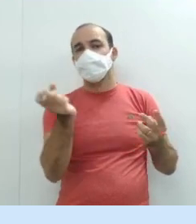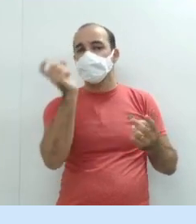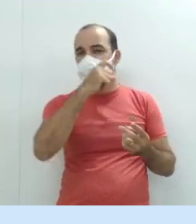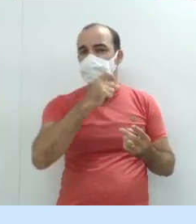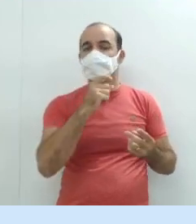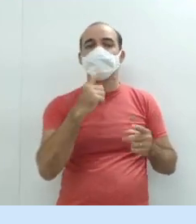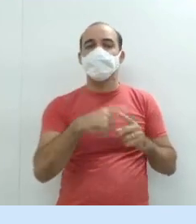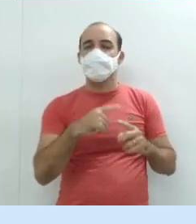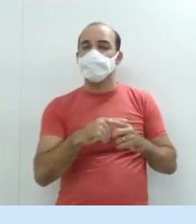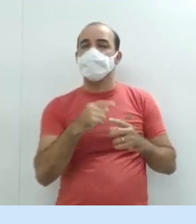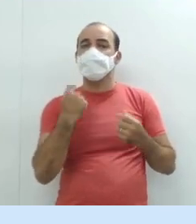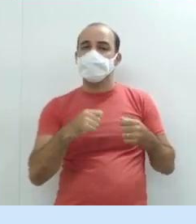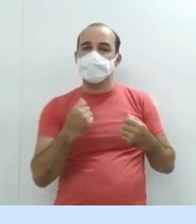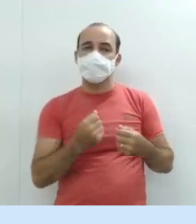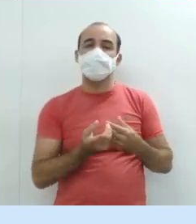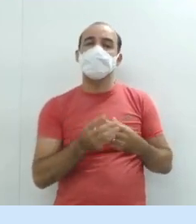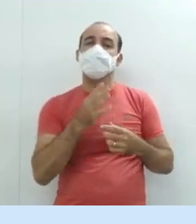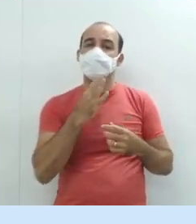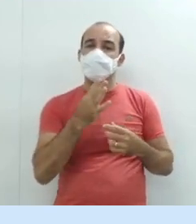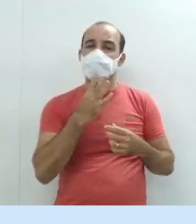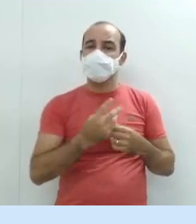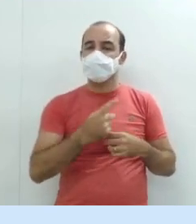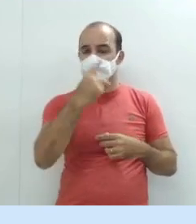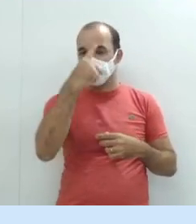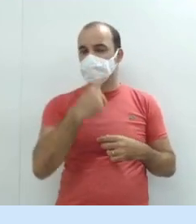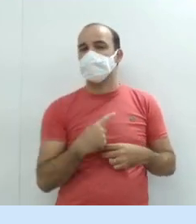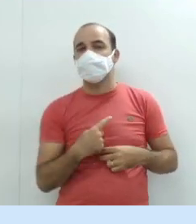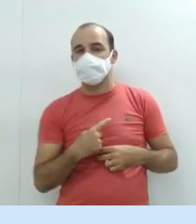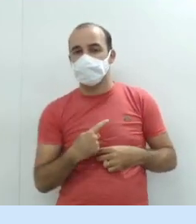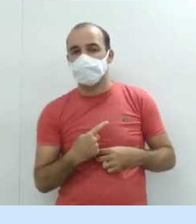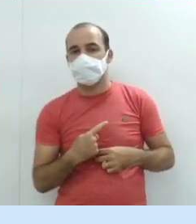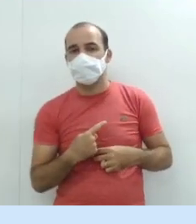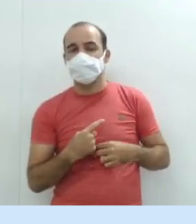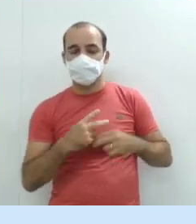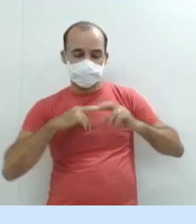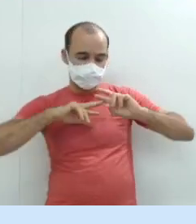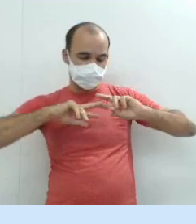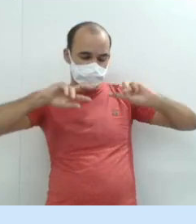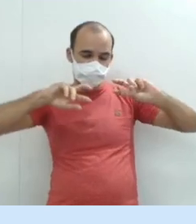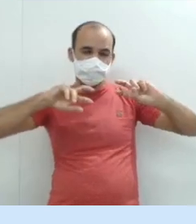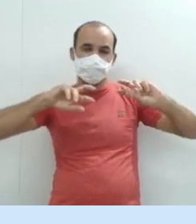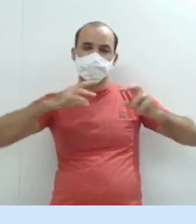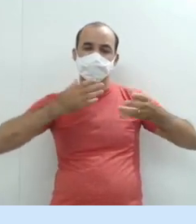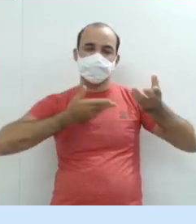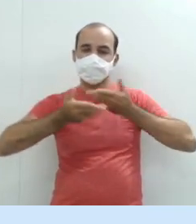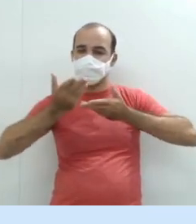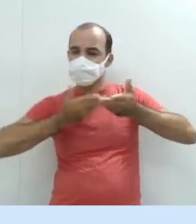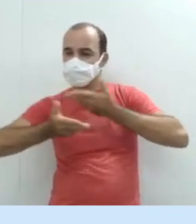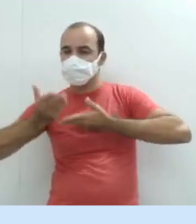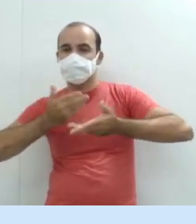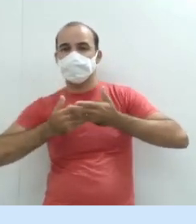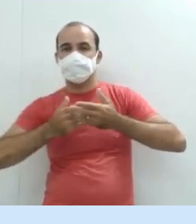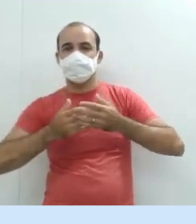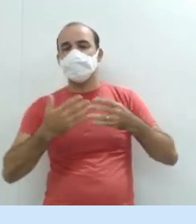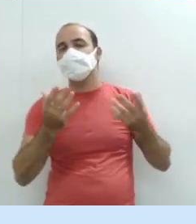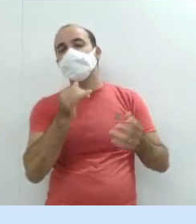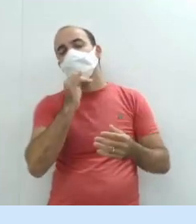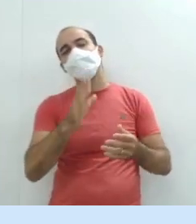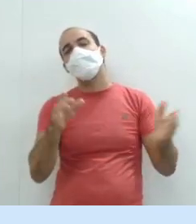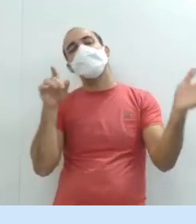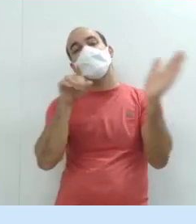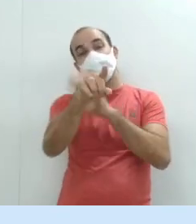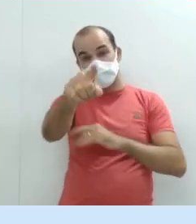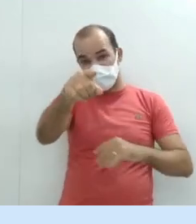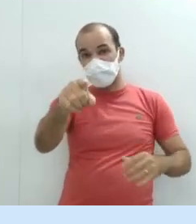recíproca com o outro, certo? E aí é onde entra a questão do egoísmo, porque eu posso perguntar, você é egoísta? E você olhar para mim e